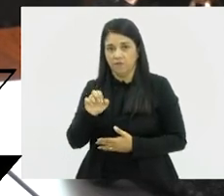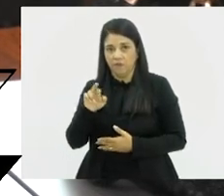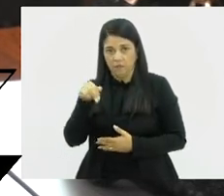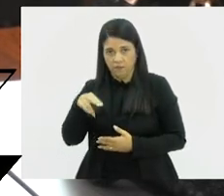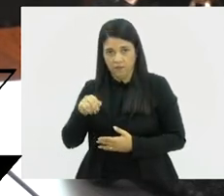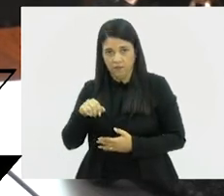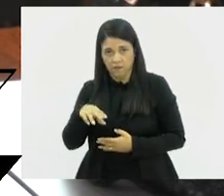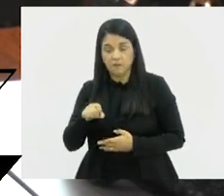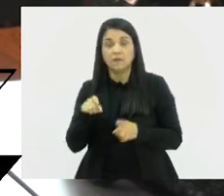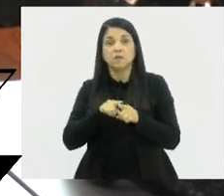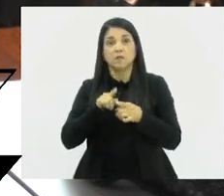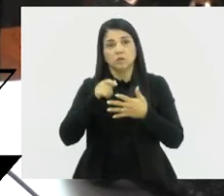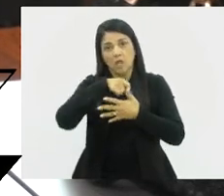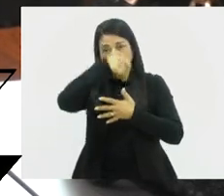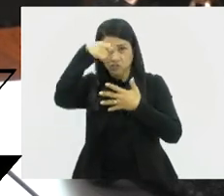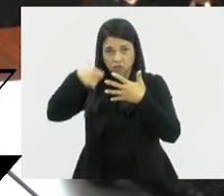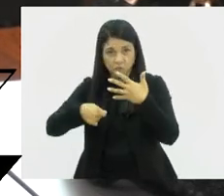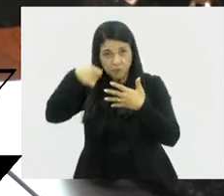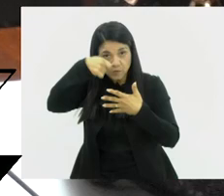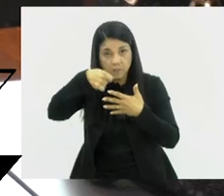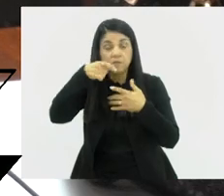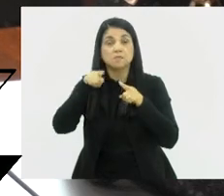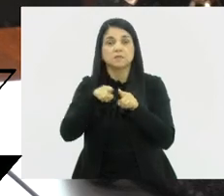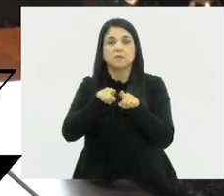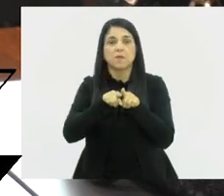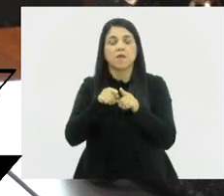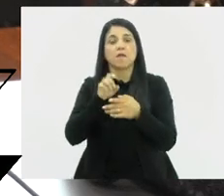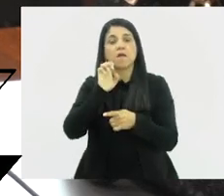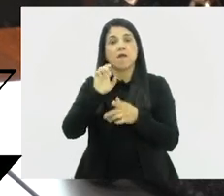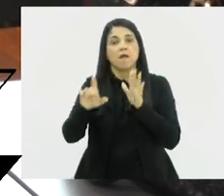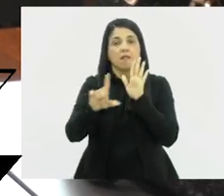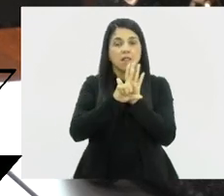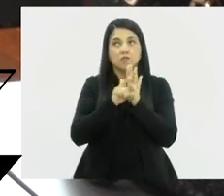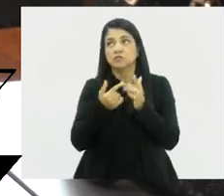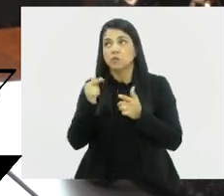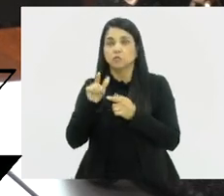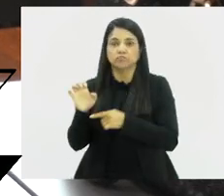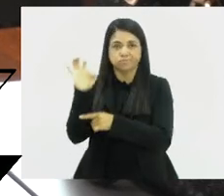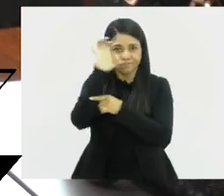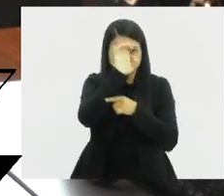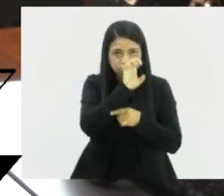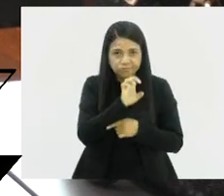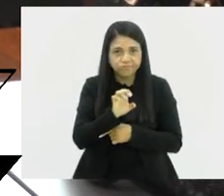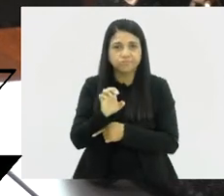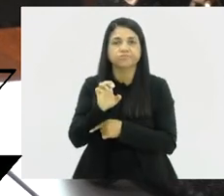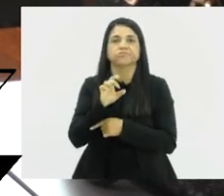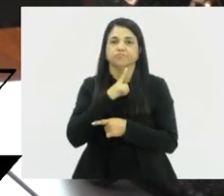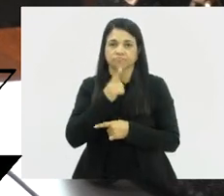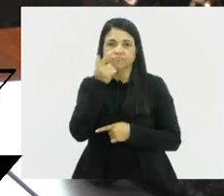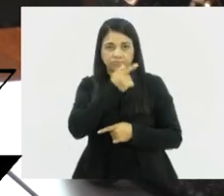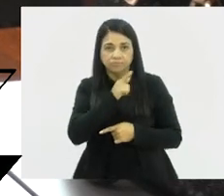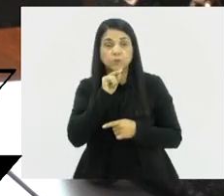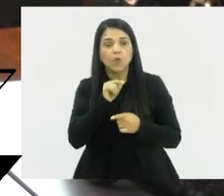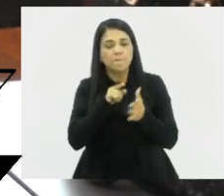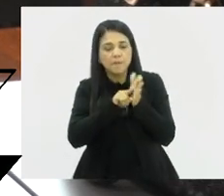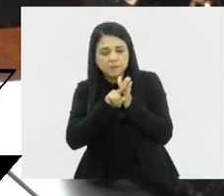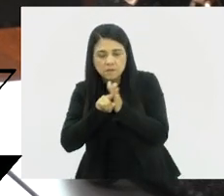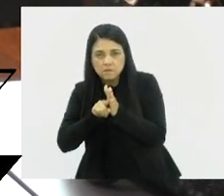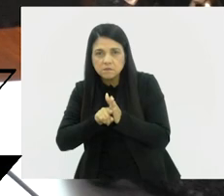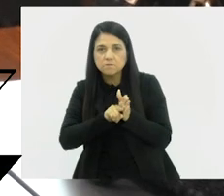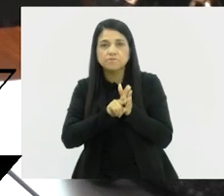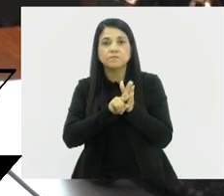na jurisprudência, mas na legislação de outros estados também. E o que me chamou a atenção é que